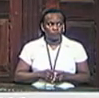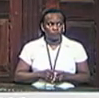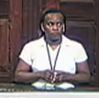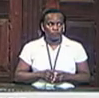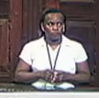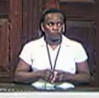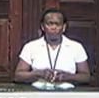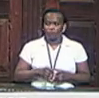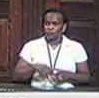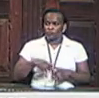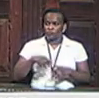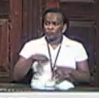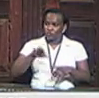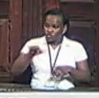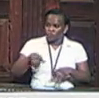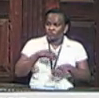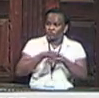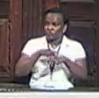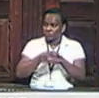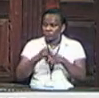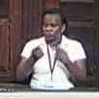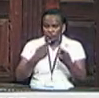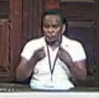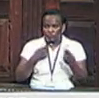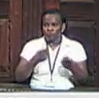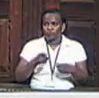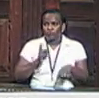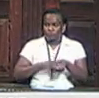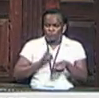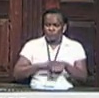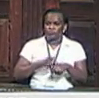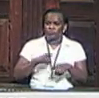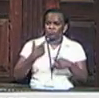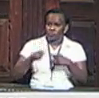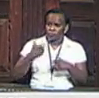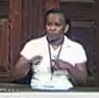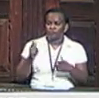a convocar um diálogo no momento de crise.